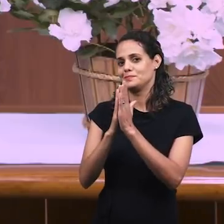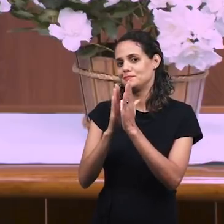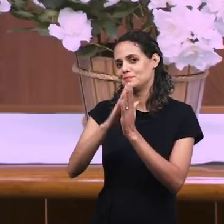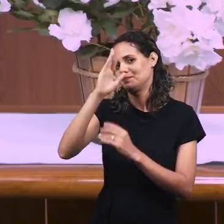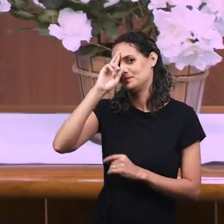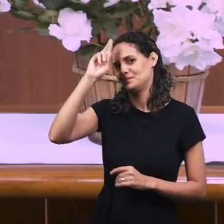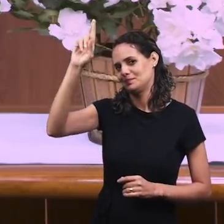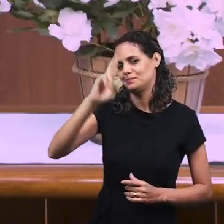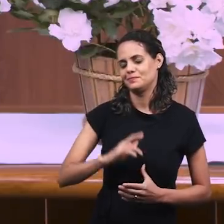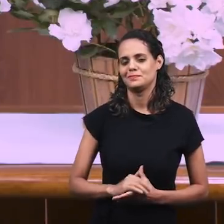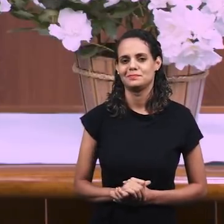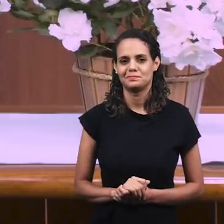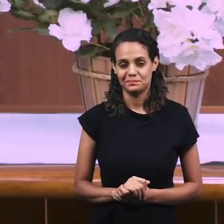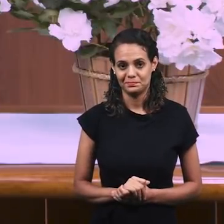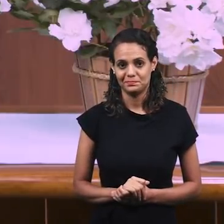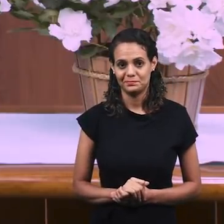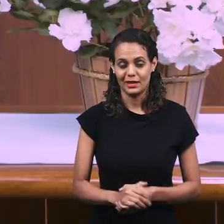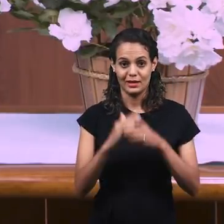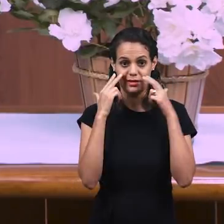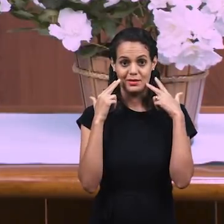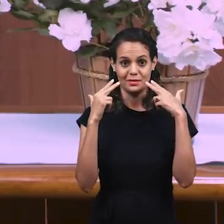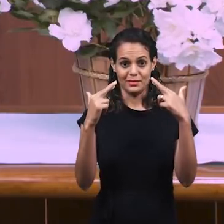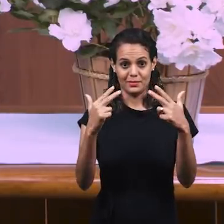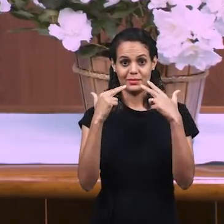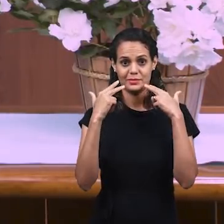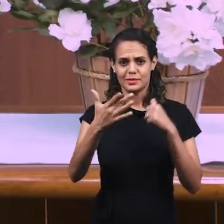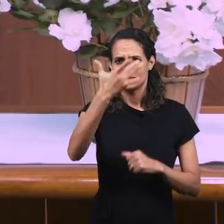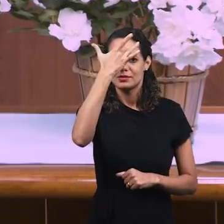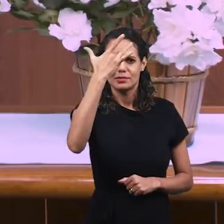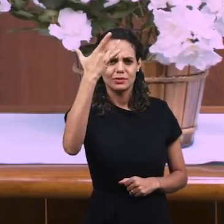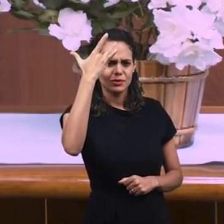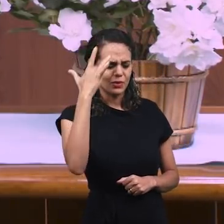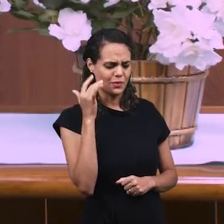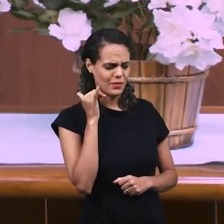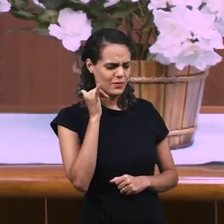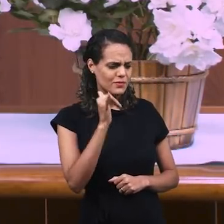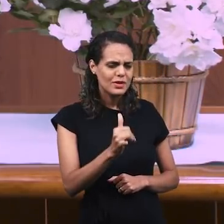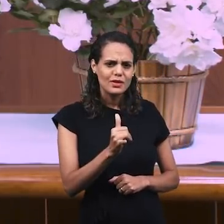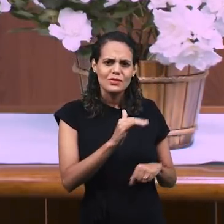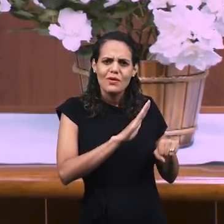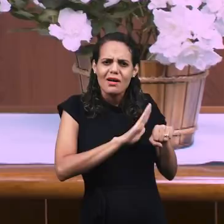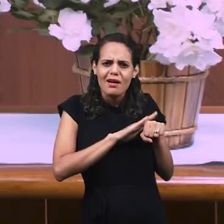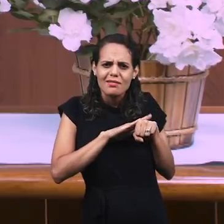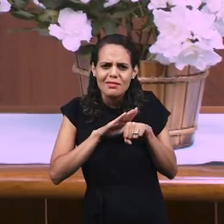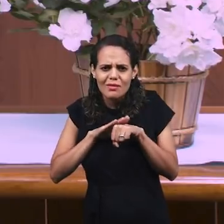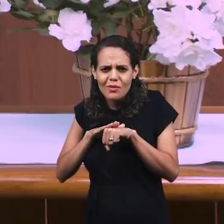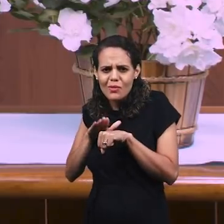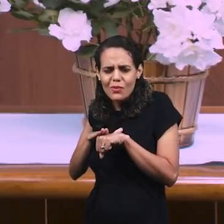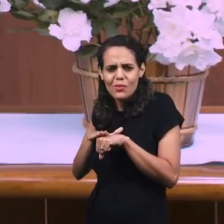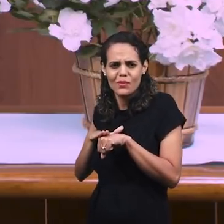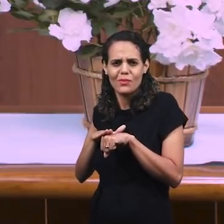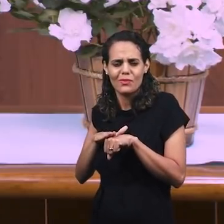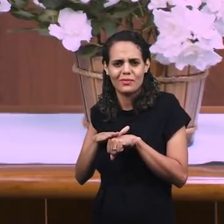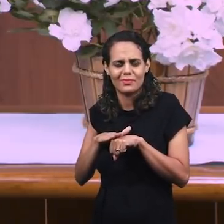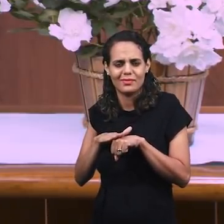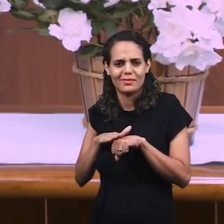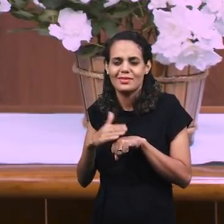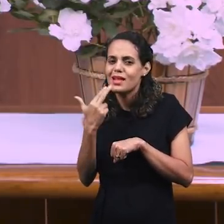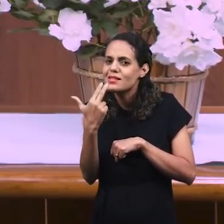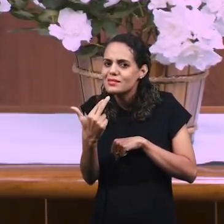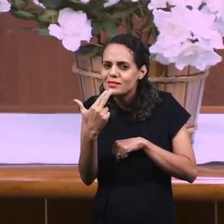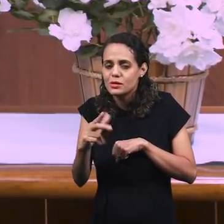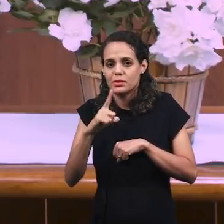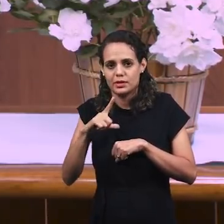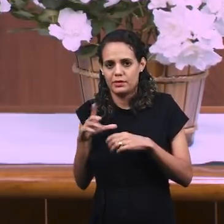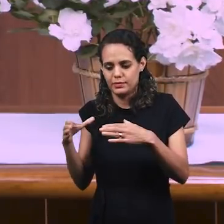chamar a atenção no final, quando eles estavam profetizando, e pessoas de várias nações ouvindo eles profetizando na sua própria língua. Nós vamos ver no